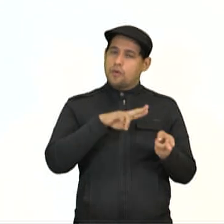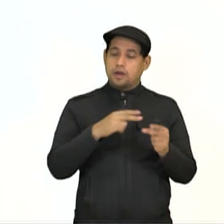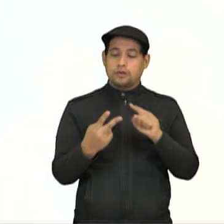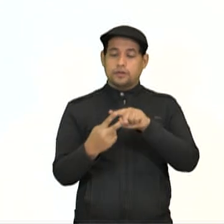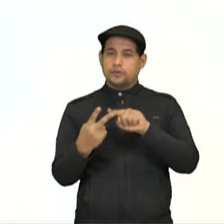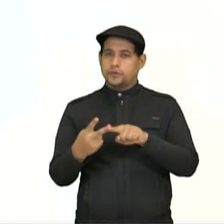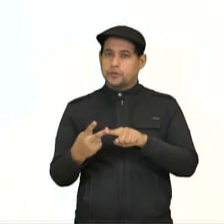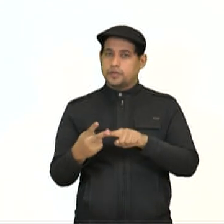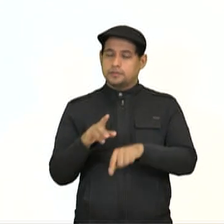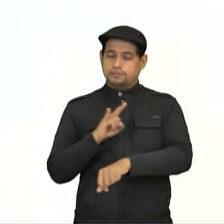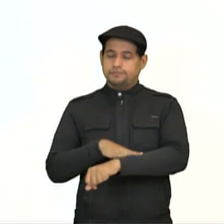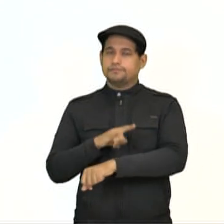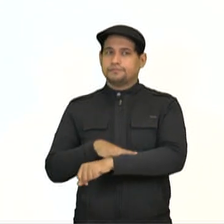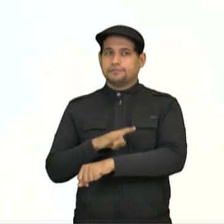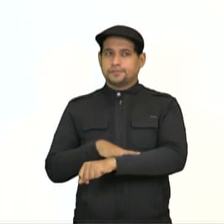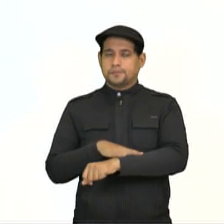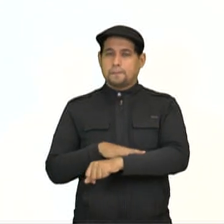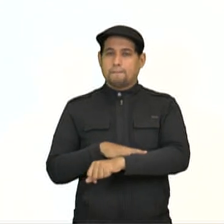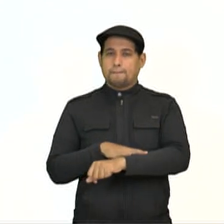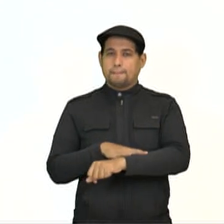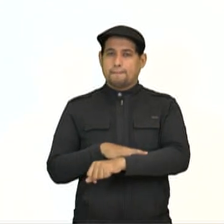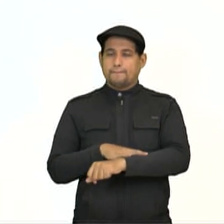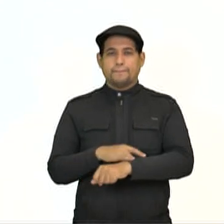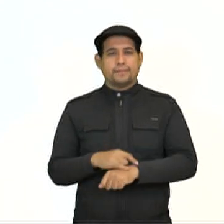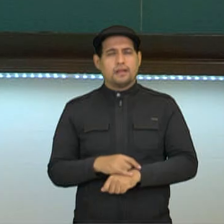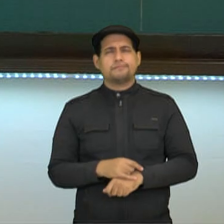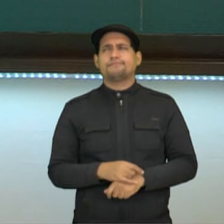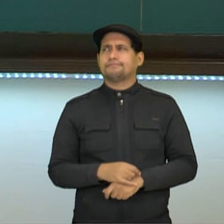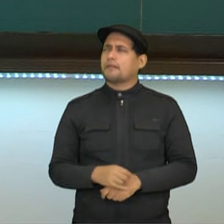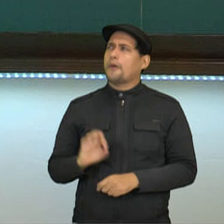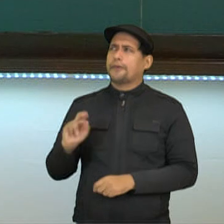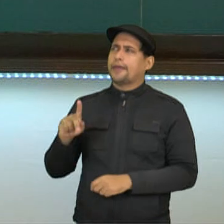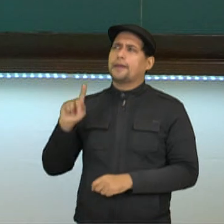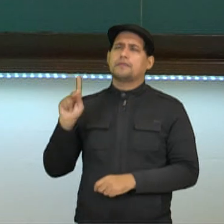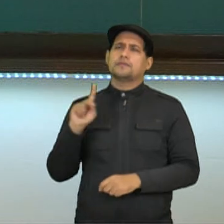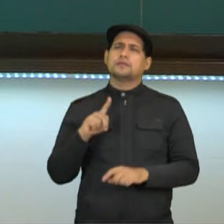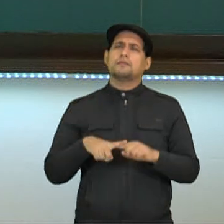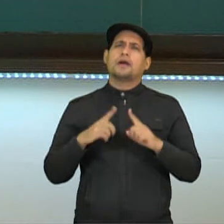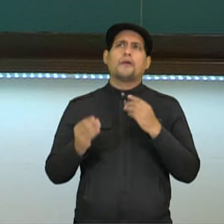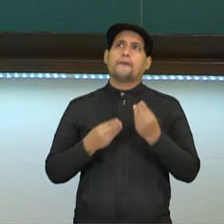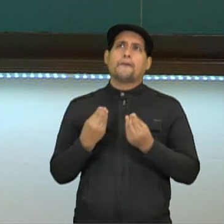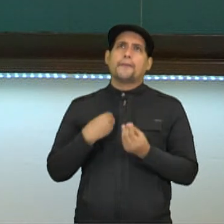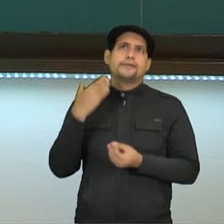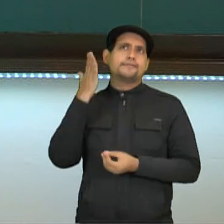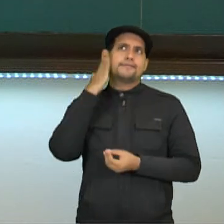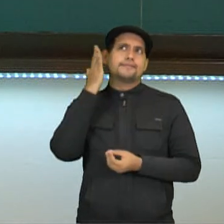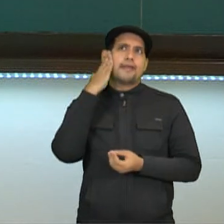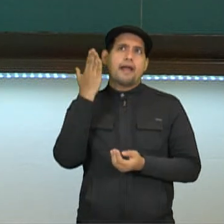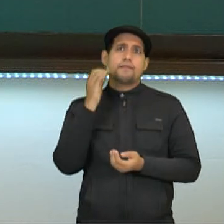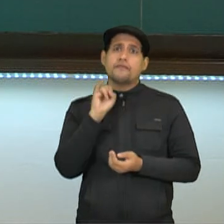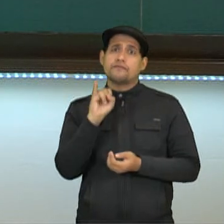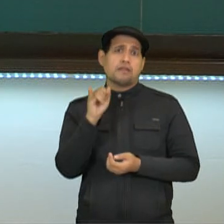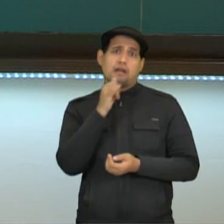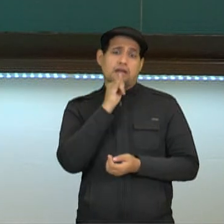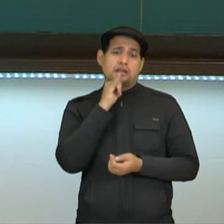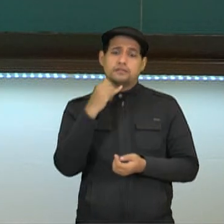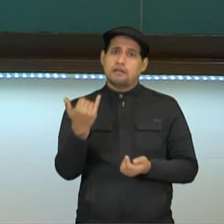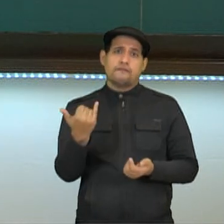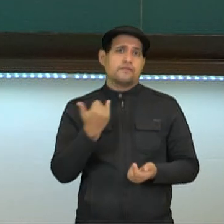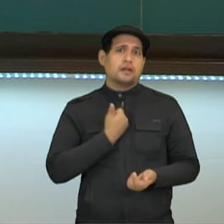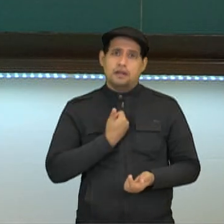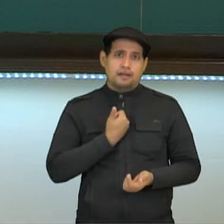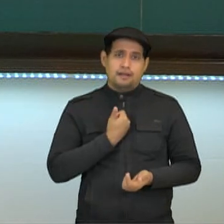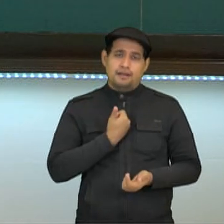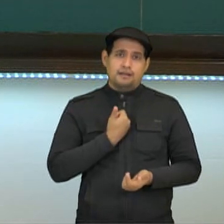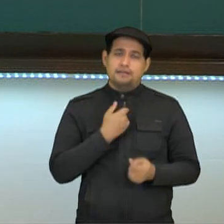2 banheiros. Tá, teacher, mas como é que eu ia saber se você ainda não